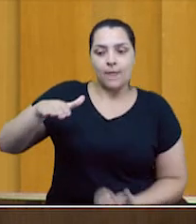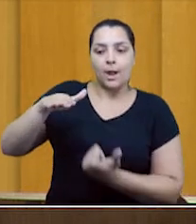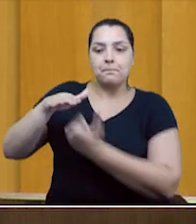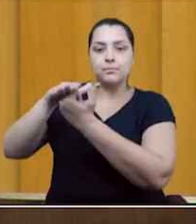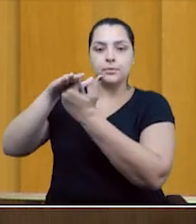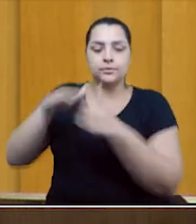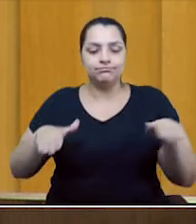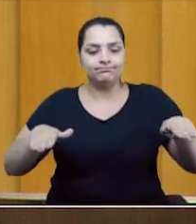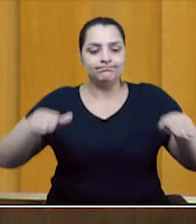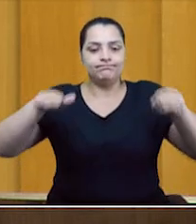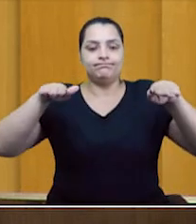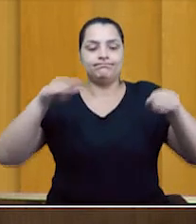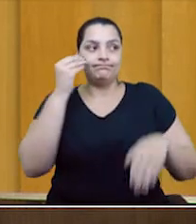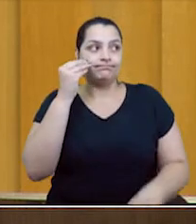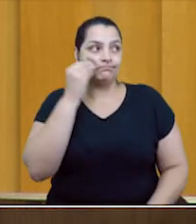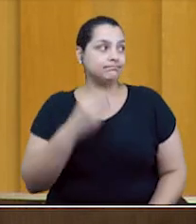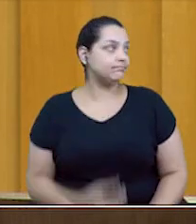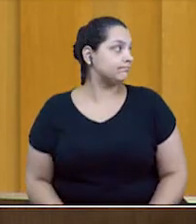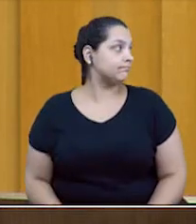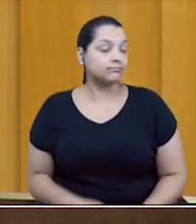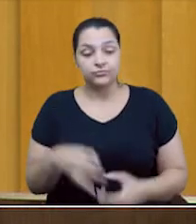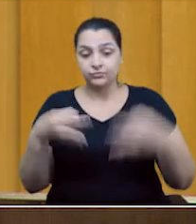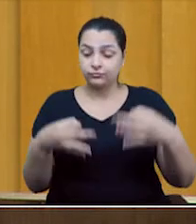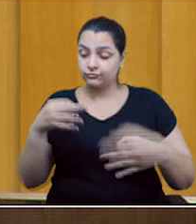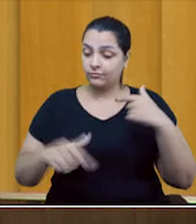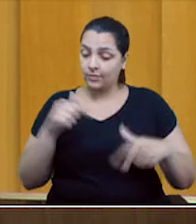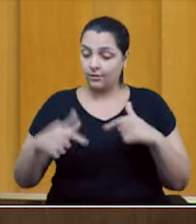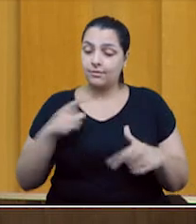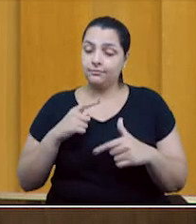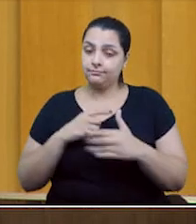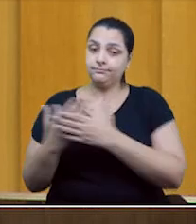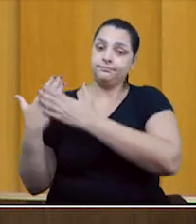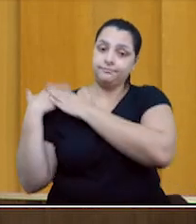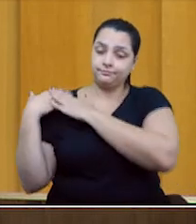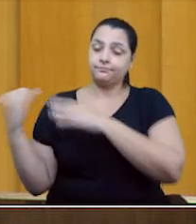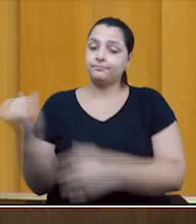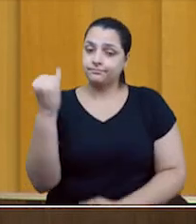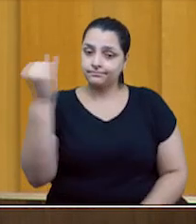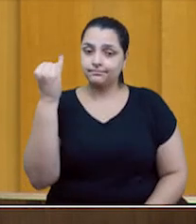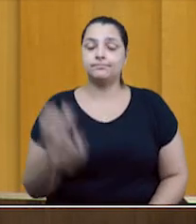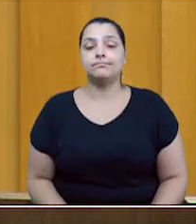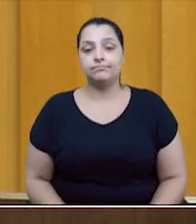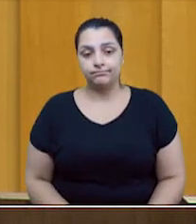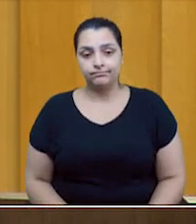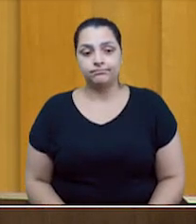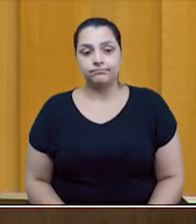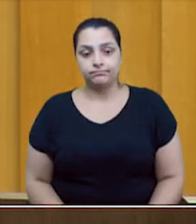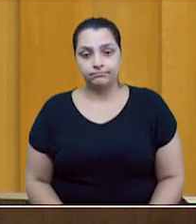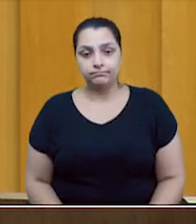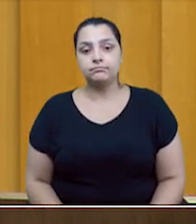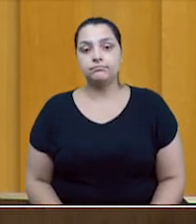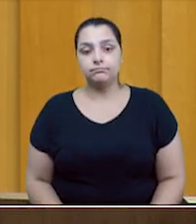forças. Então, a justiça do trabalho, ela tem um papel muito importante, até mesmo no